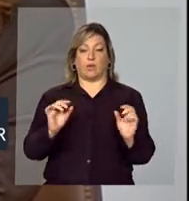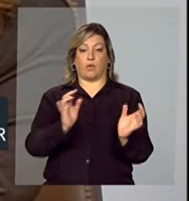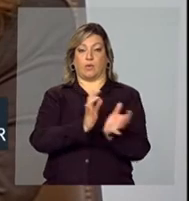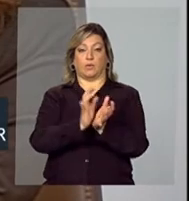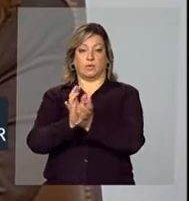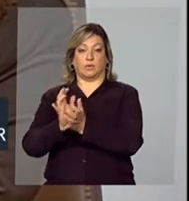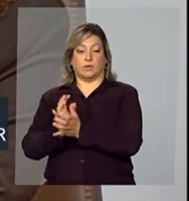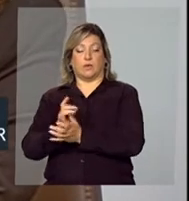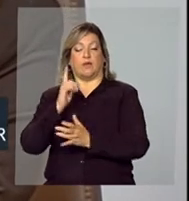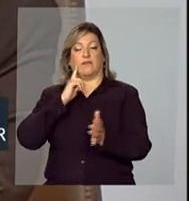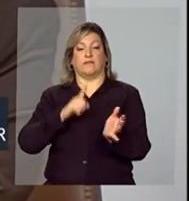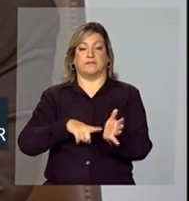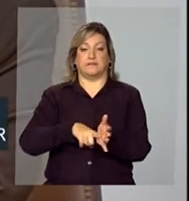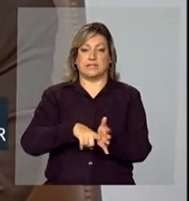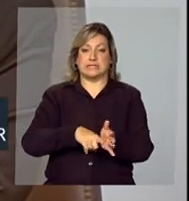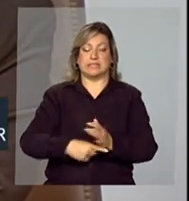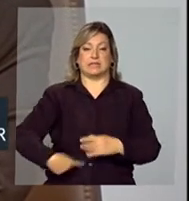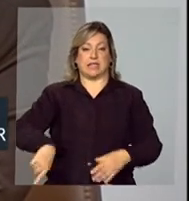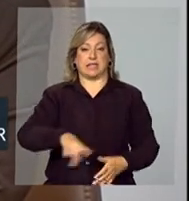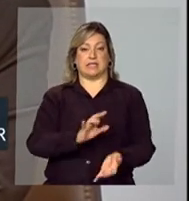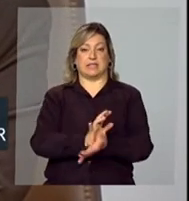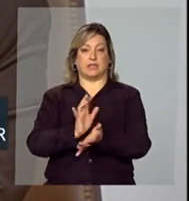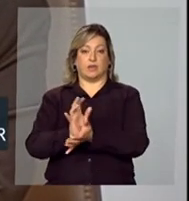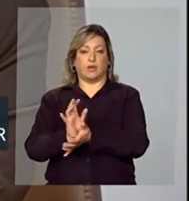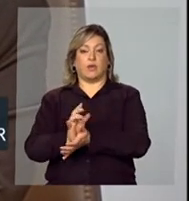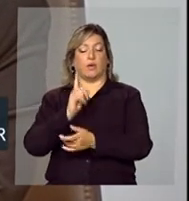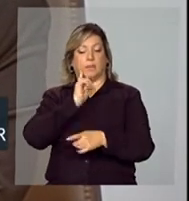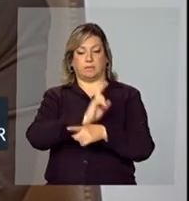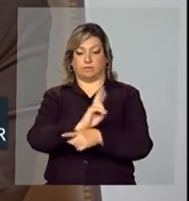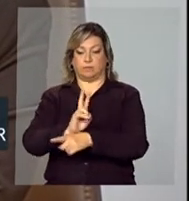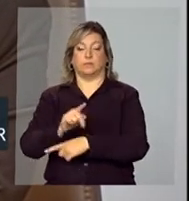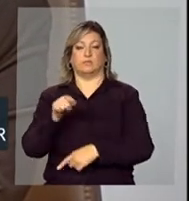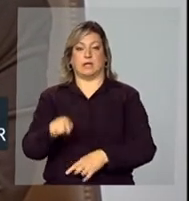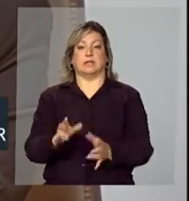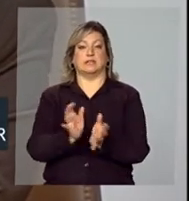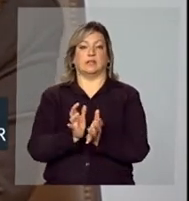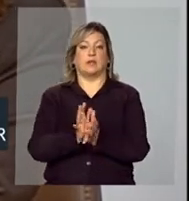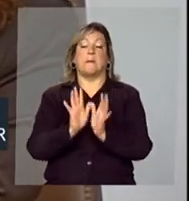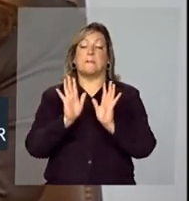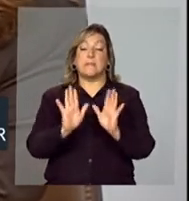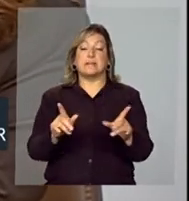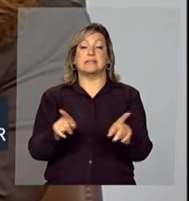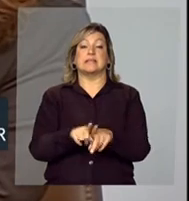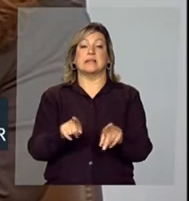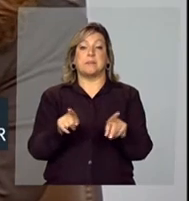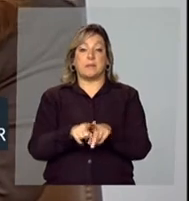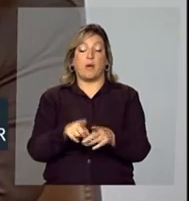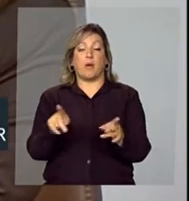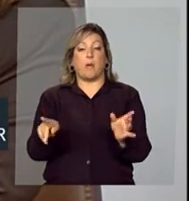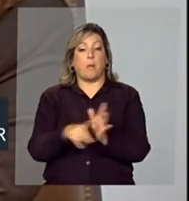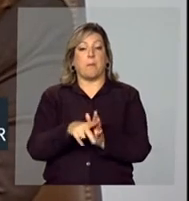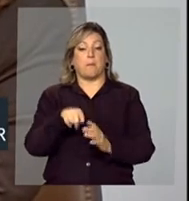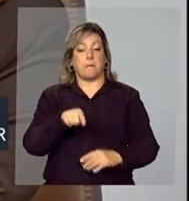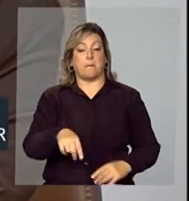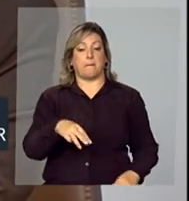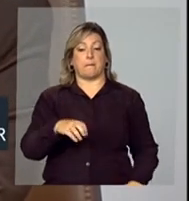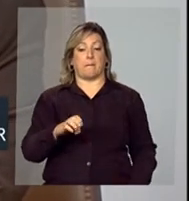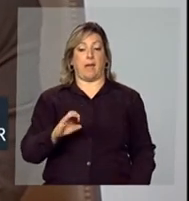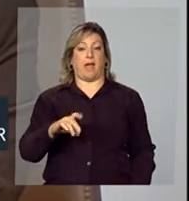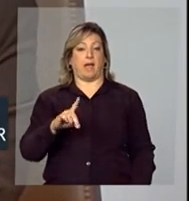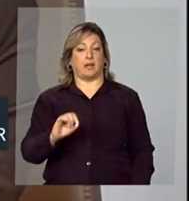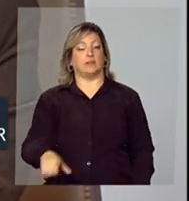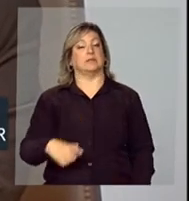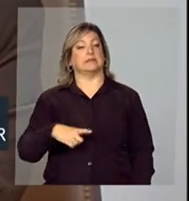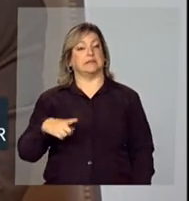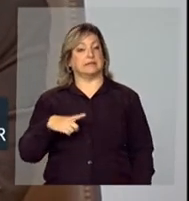que fiscalizam esse setor e Que monitoram setor mas também para o próprio mercado não é que ainda